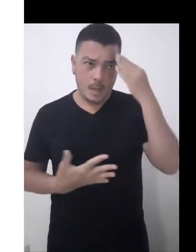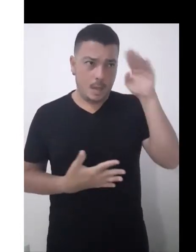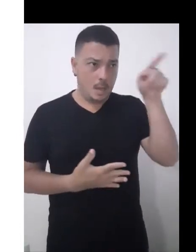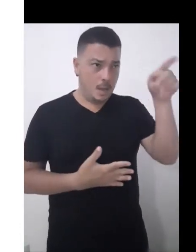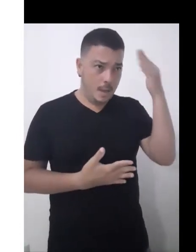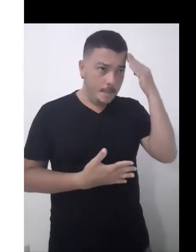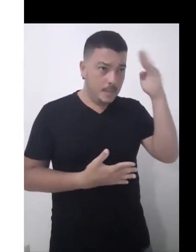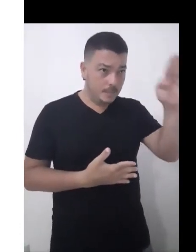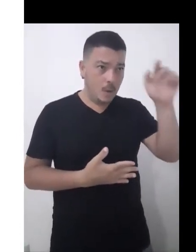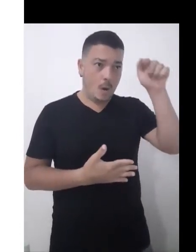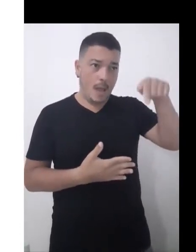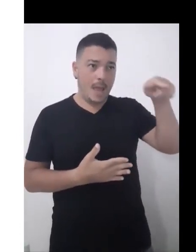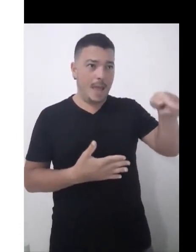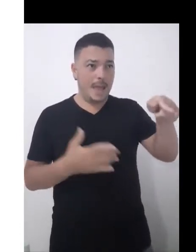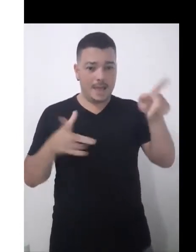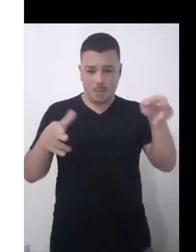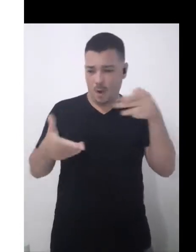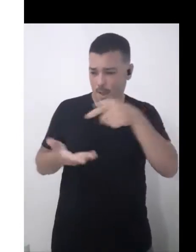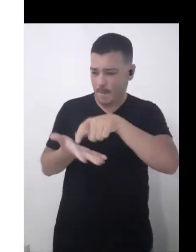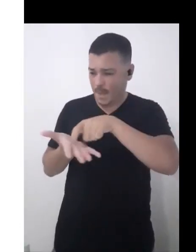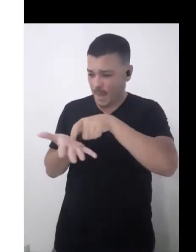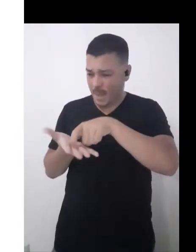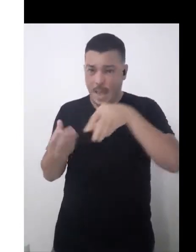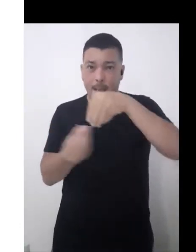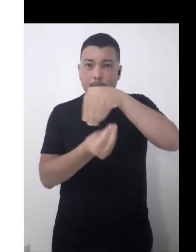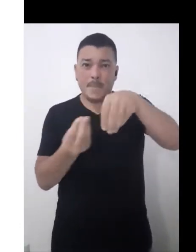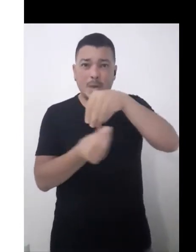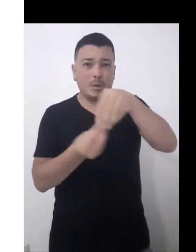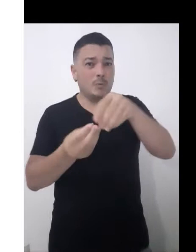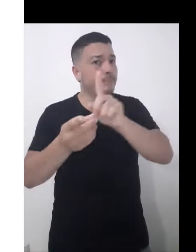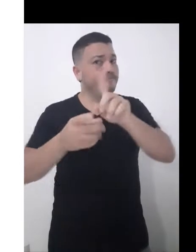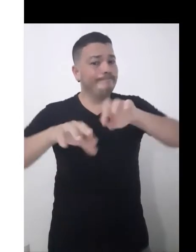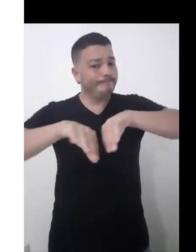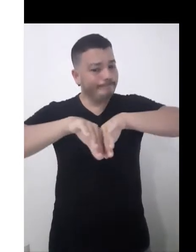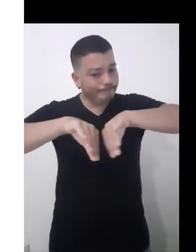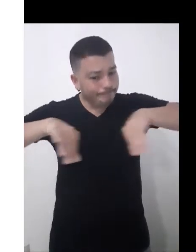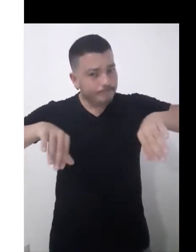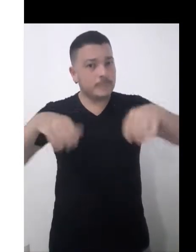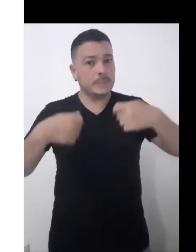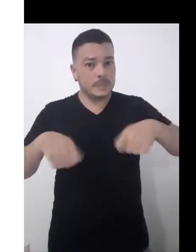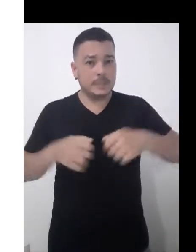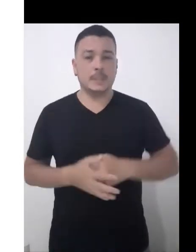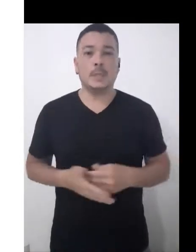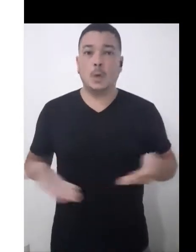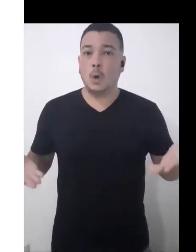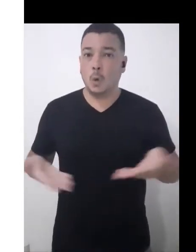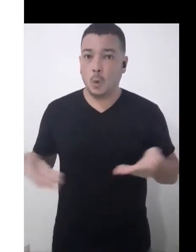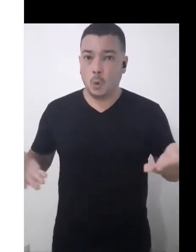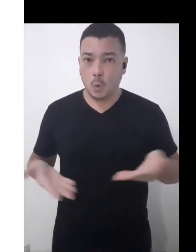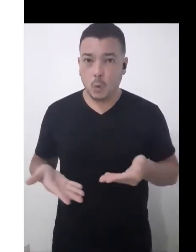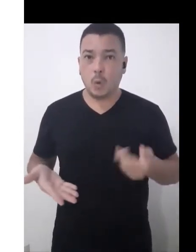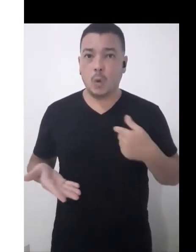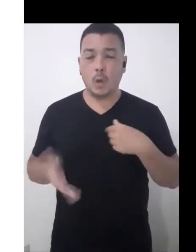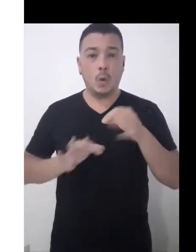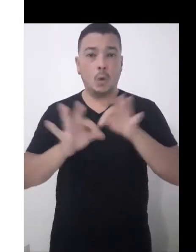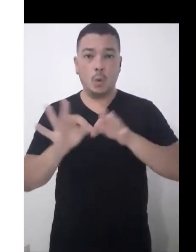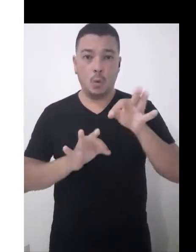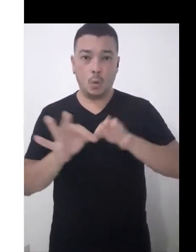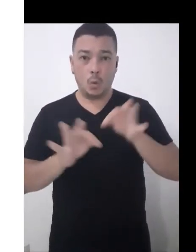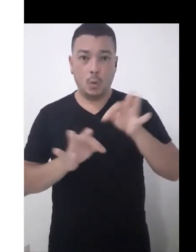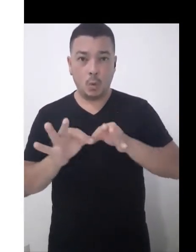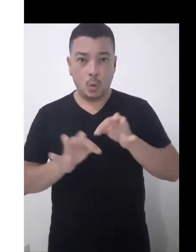se fosse memória RAM e memória RAM como se fosse memória principal, mas são coisas diferentes. Hoje em dia, as